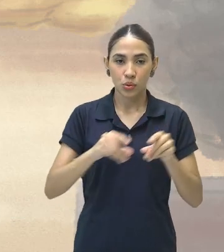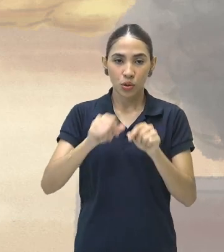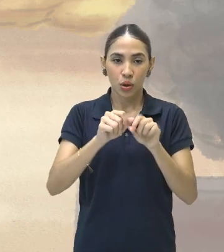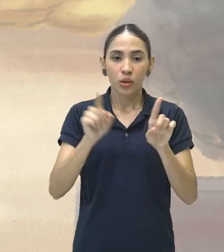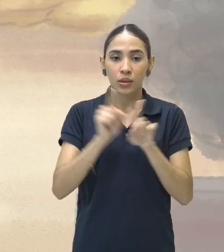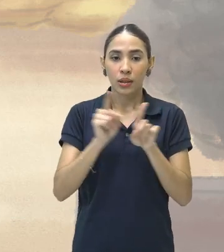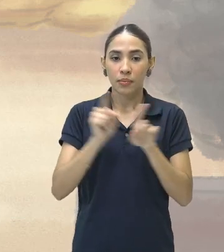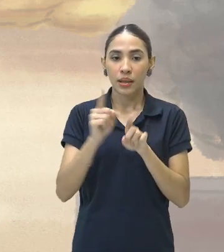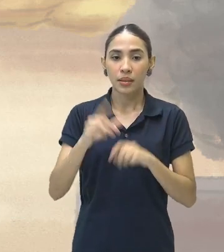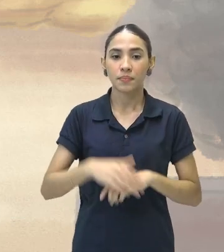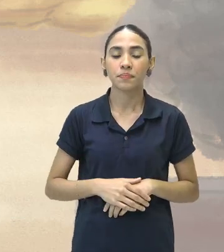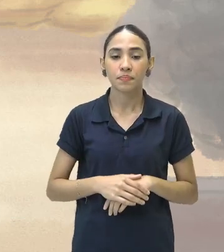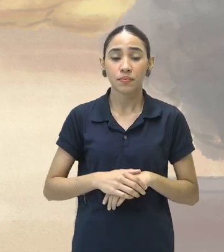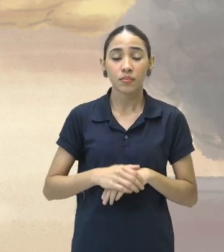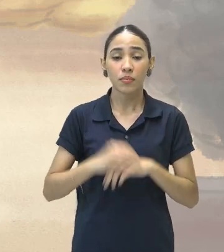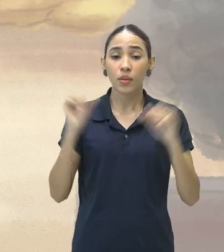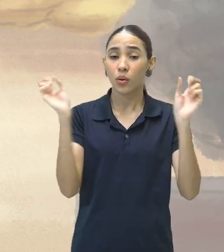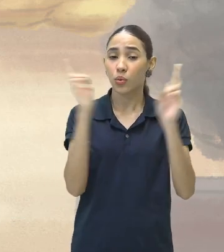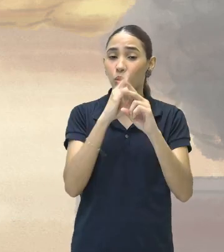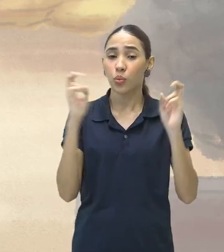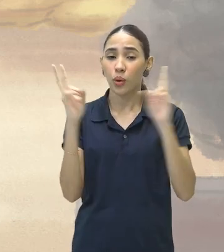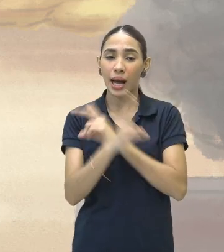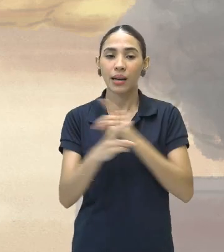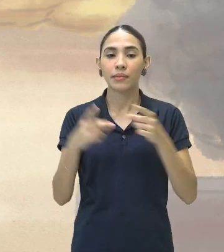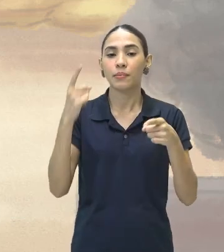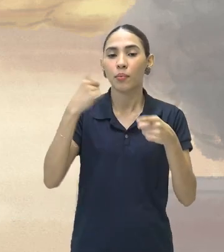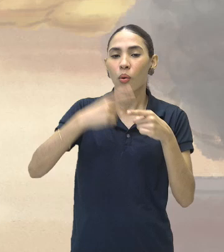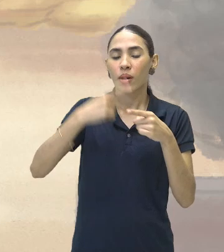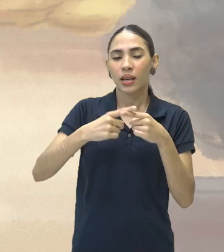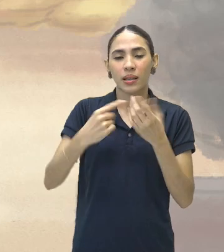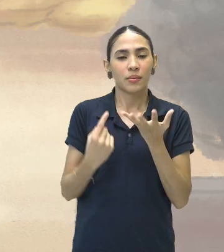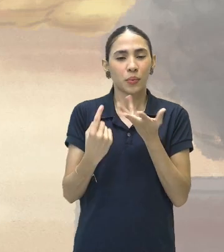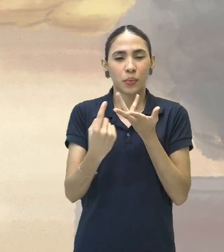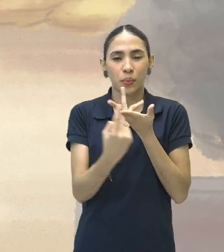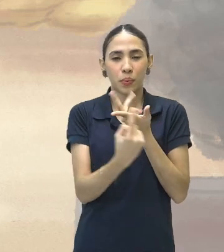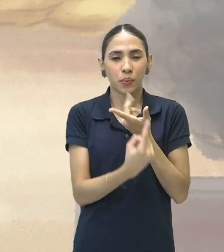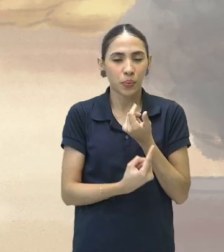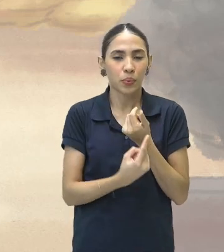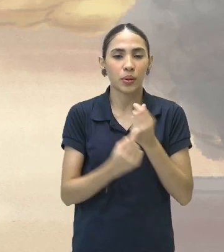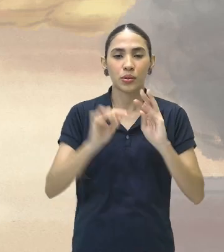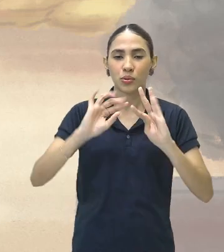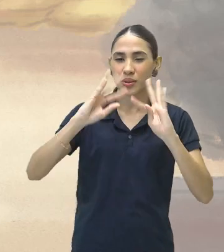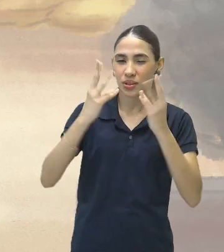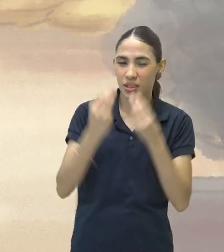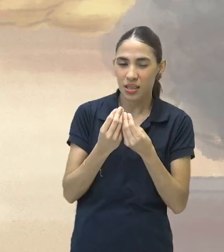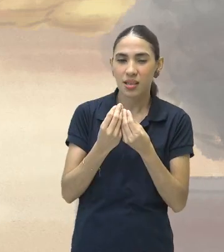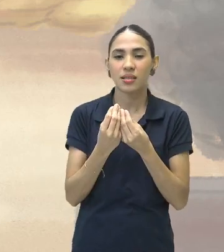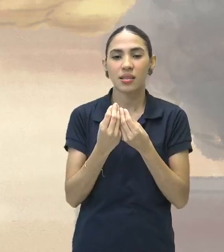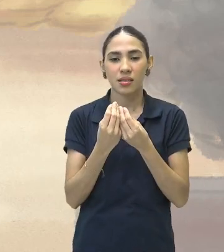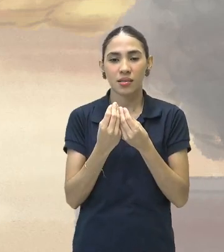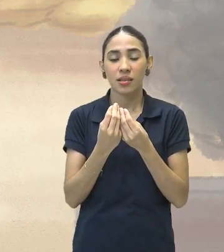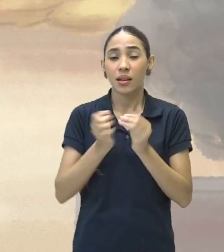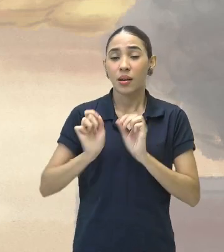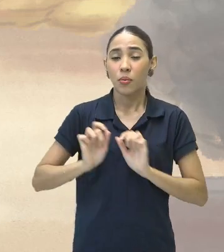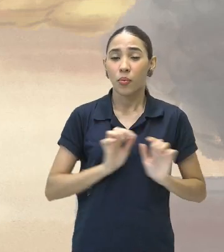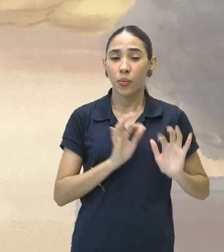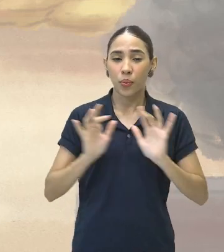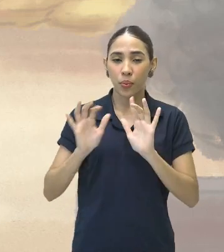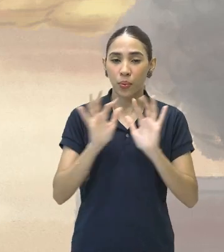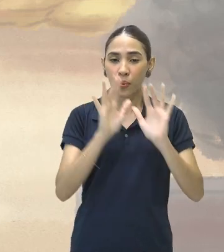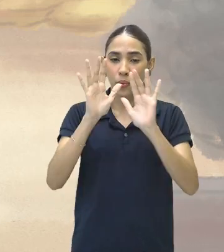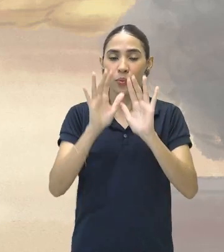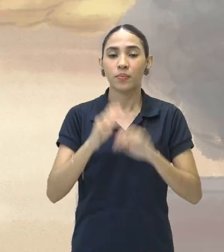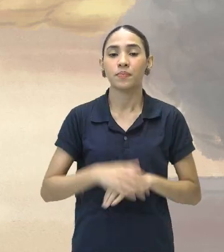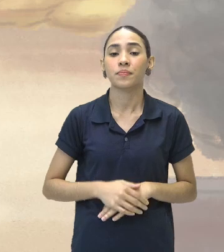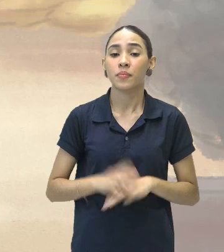uma degradação no ar, por conta de toda a composição, por conta de toda a fumaça que vai ser